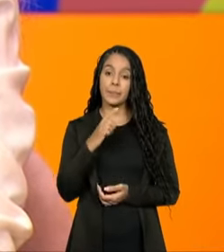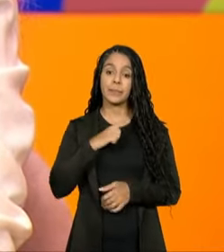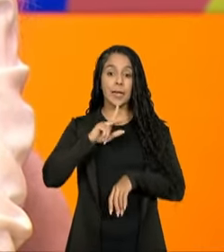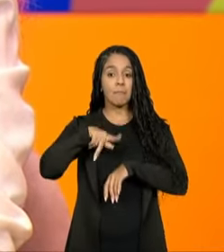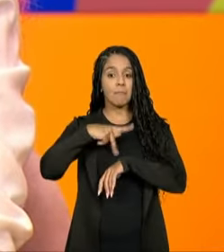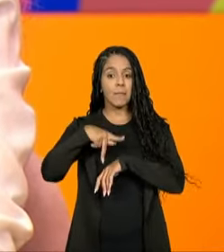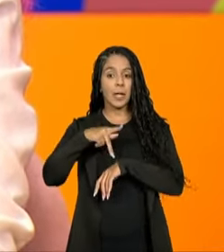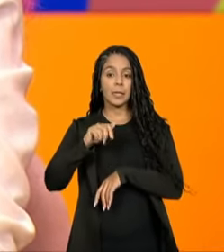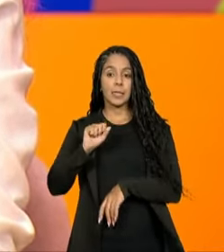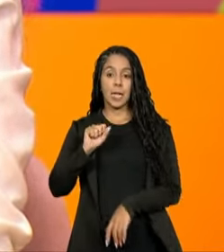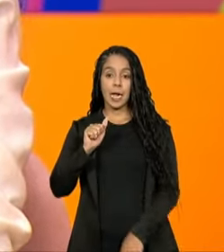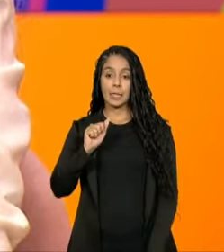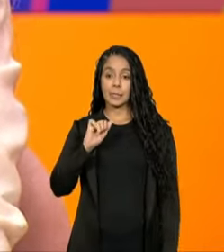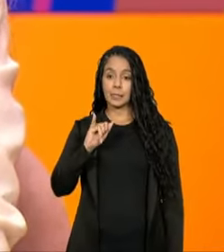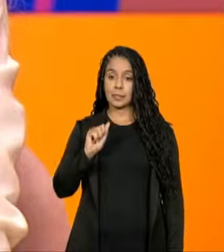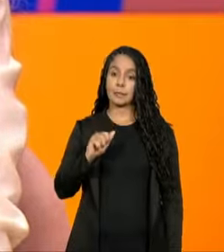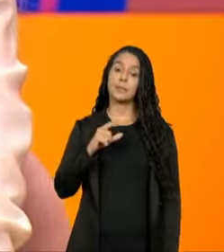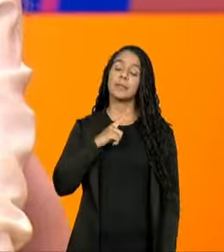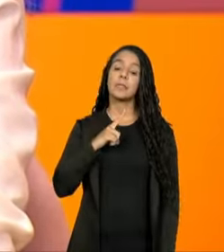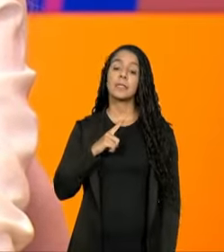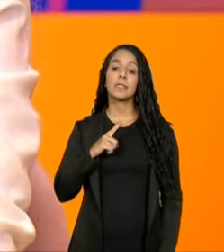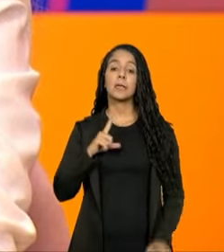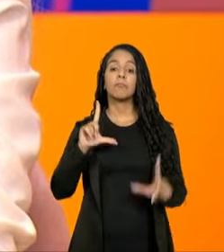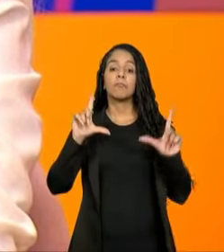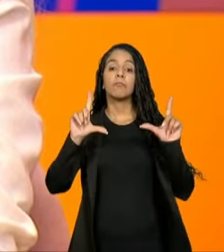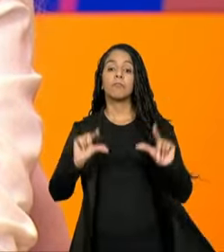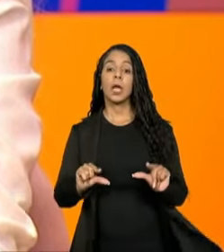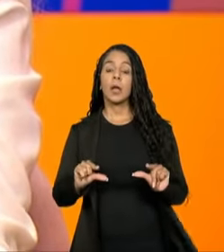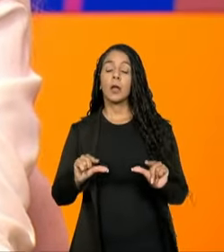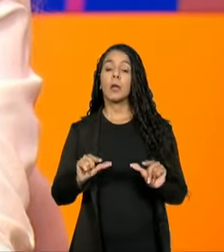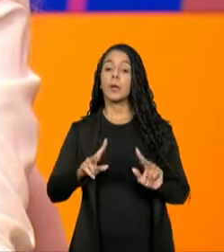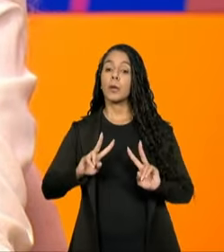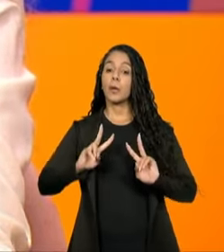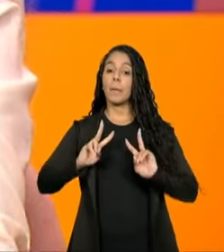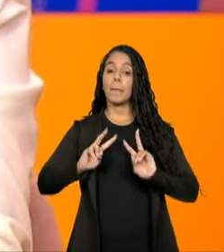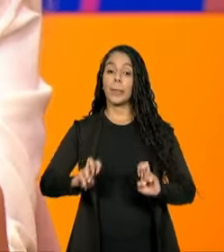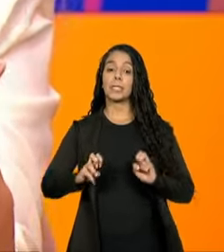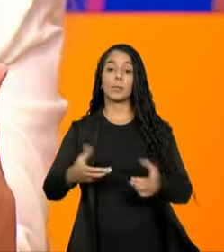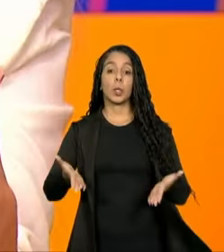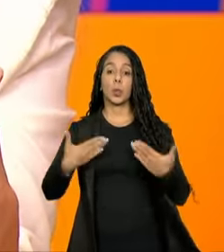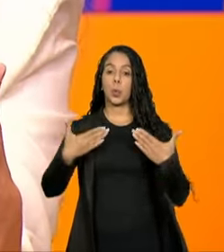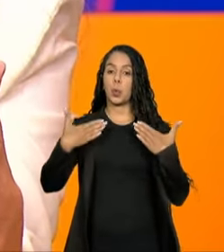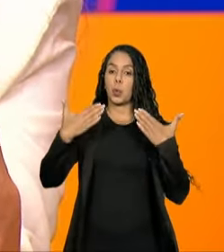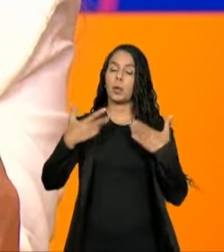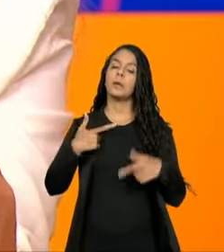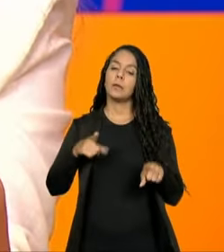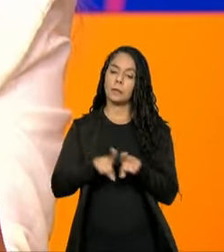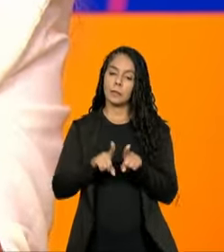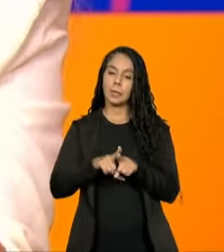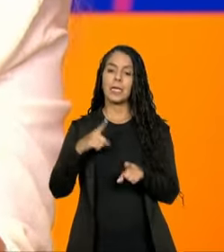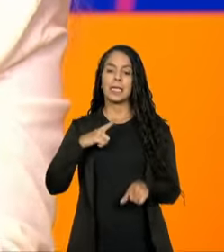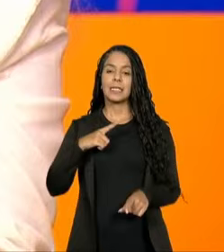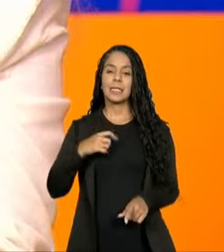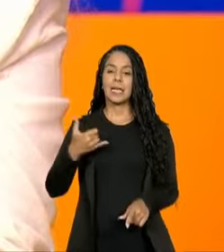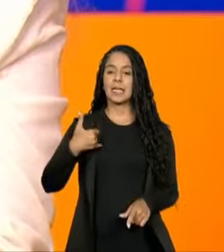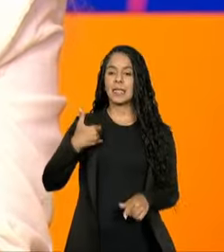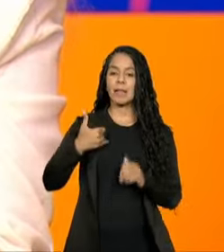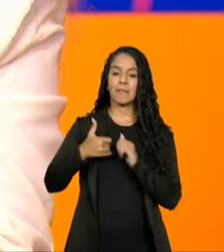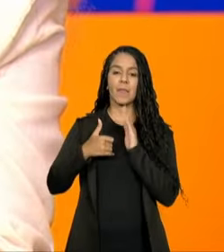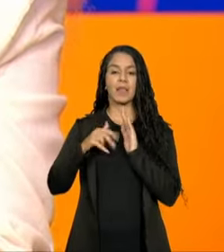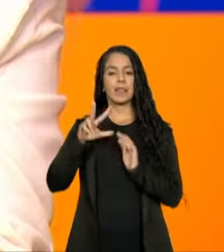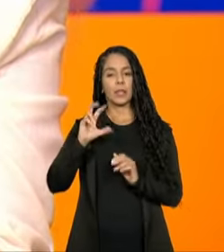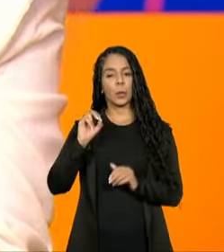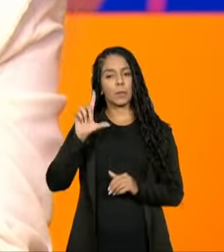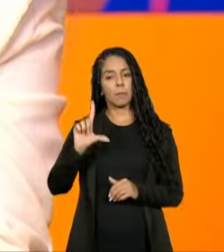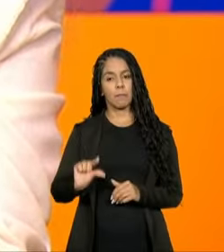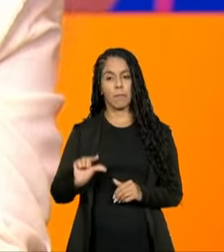países asiáticos, as mulheres têm menos percepção do fogacho, por exemplo, né? Talvez haja um etarismo também um pouco menor, né? Aqui no Brasil, a